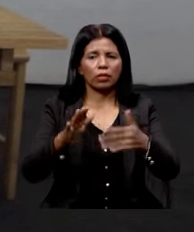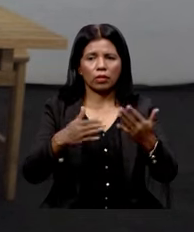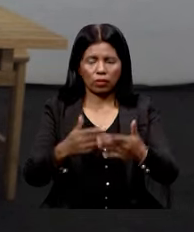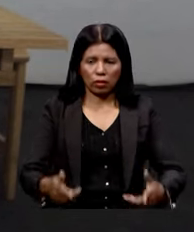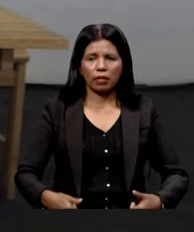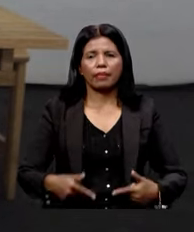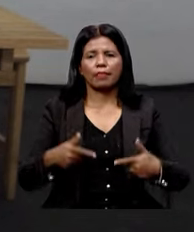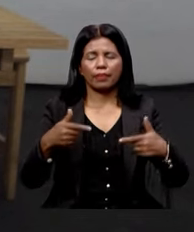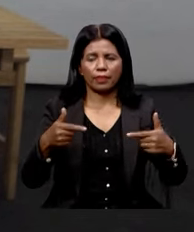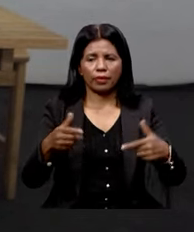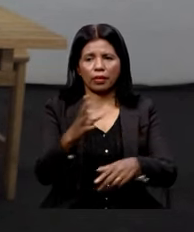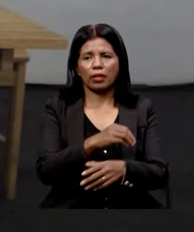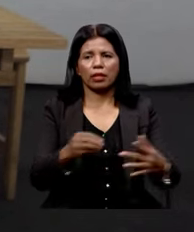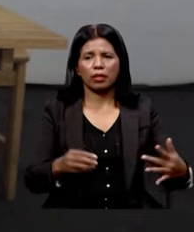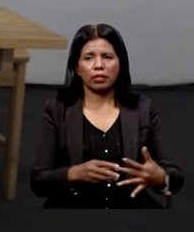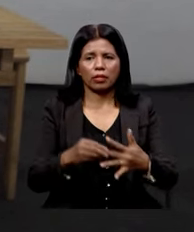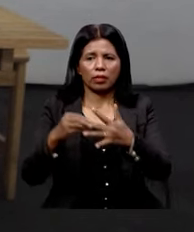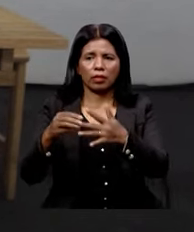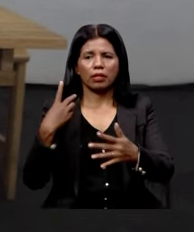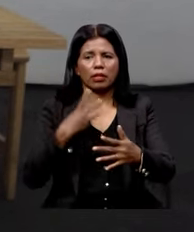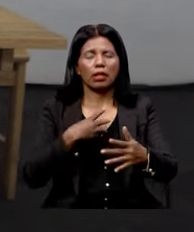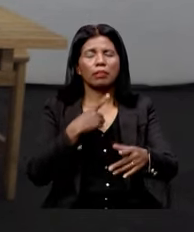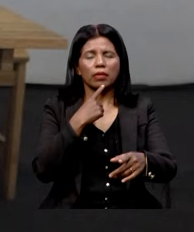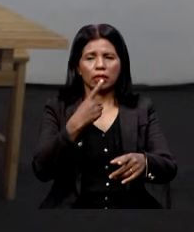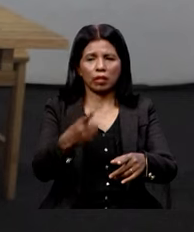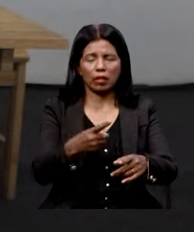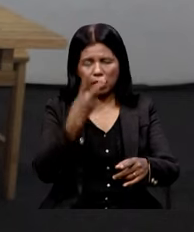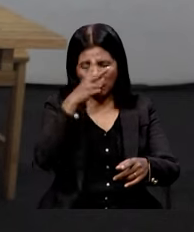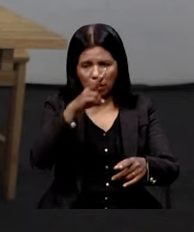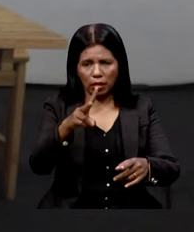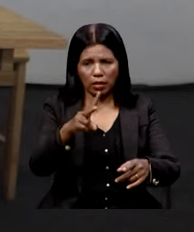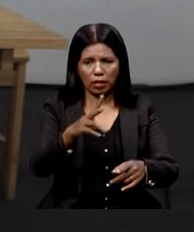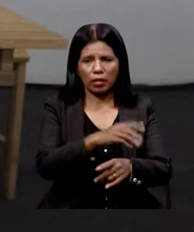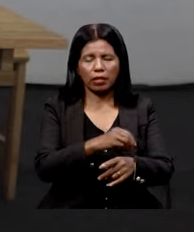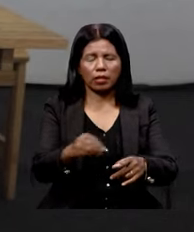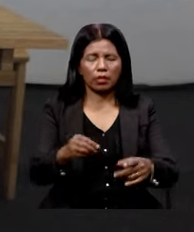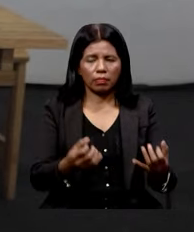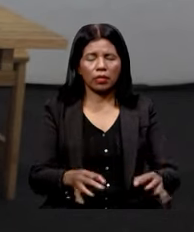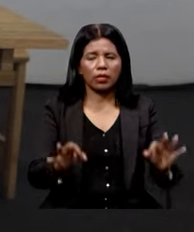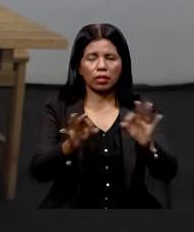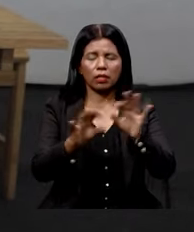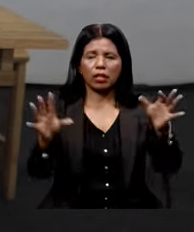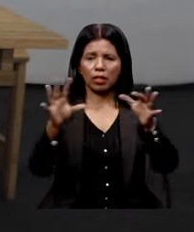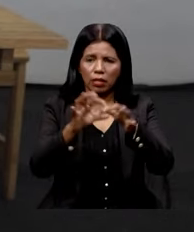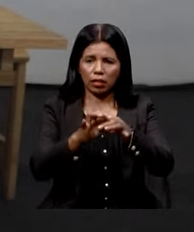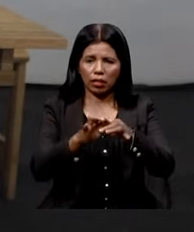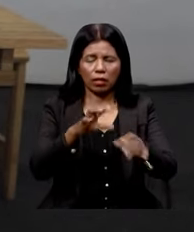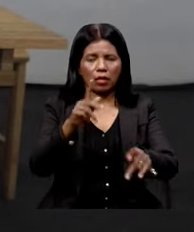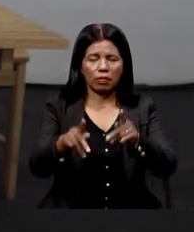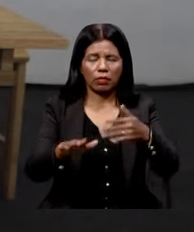Moris no lili o nessa a minha babá em até te catacareba e a setores essenciais ser bem liga ba